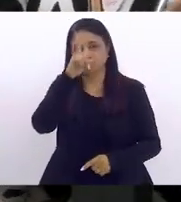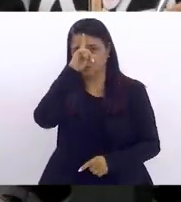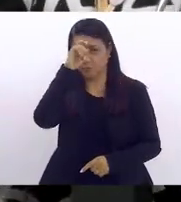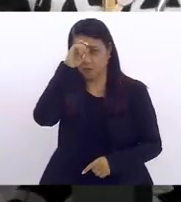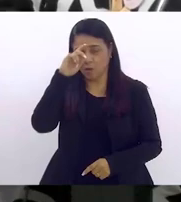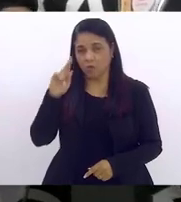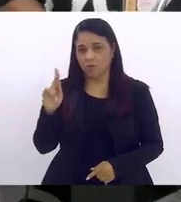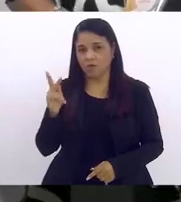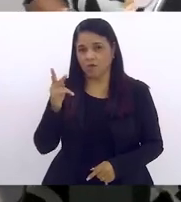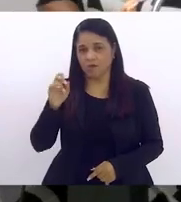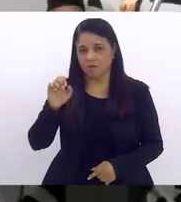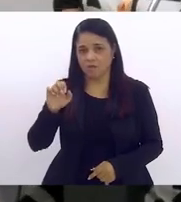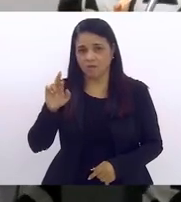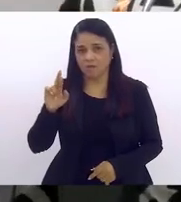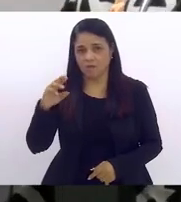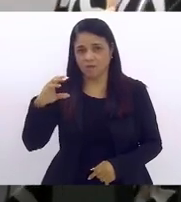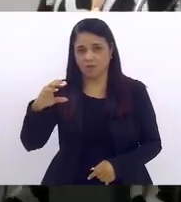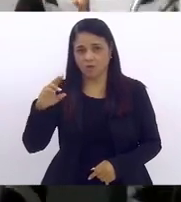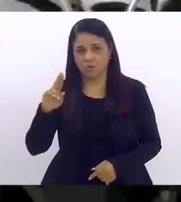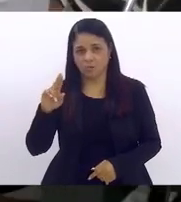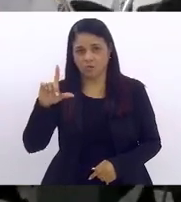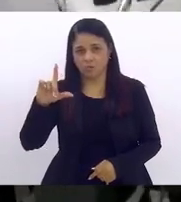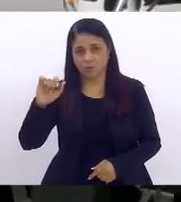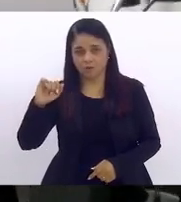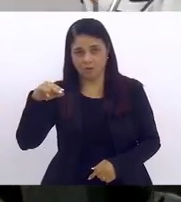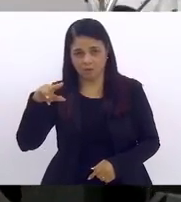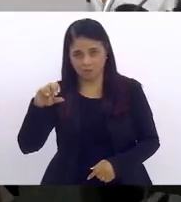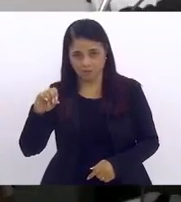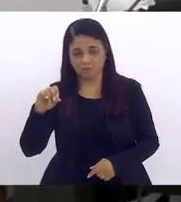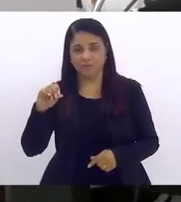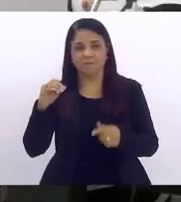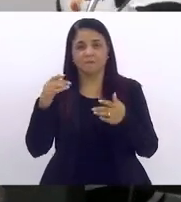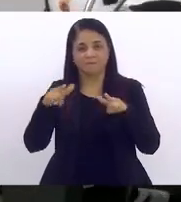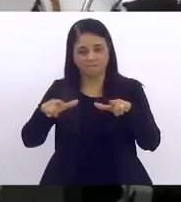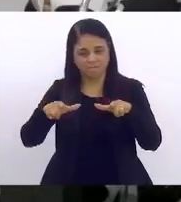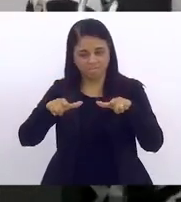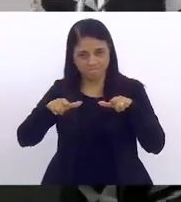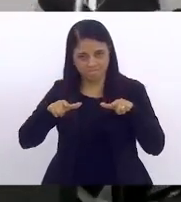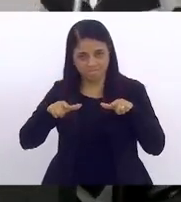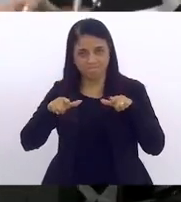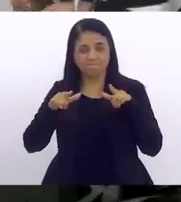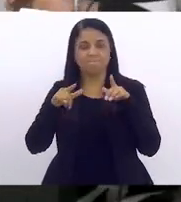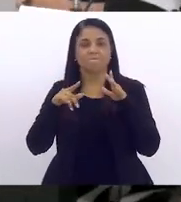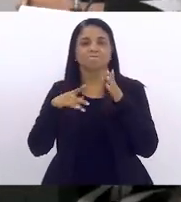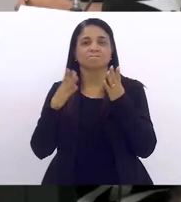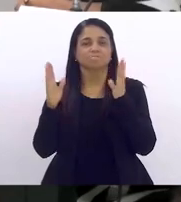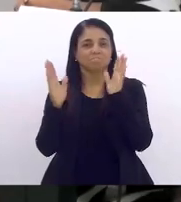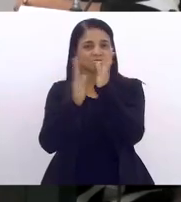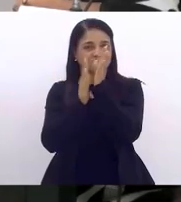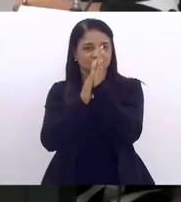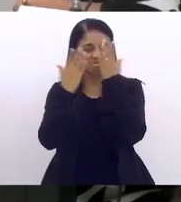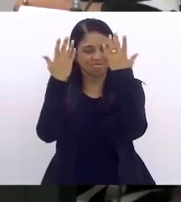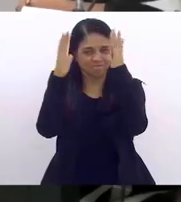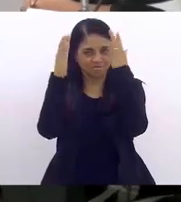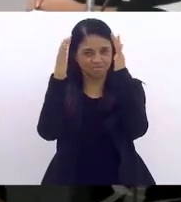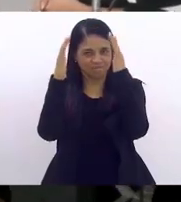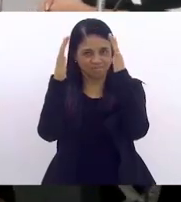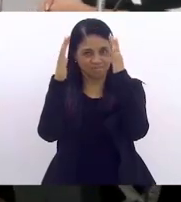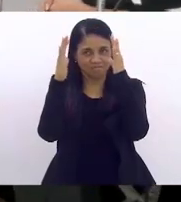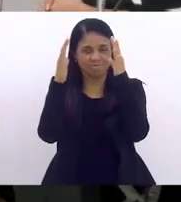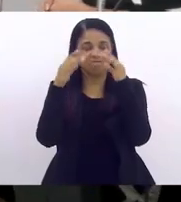Então, a moção de aplauso e louvor à coordenação do projeto coletivo de doulas